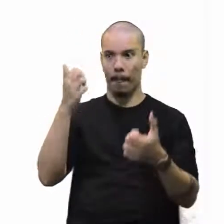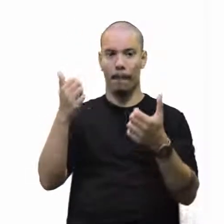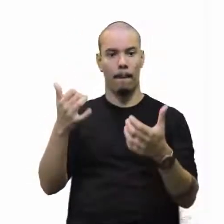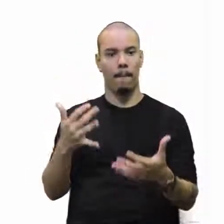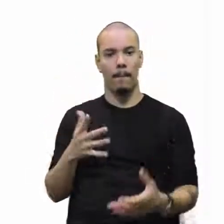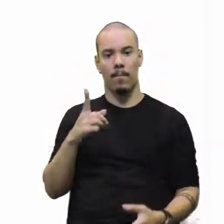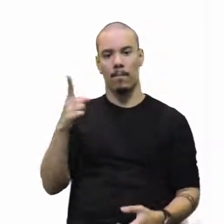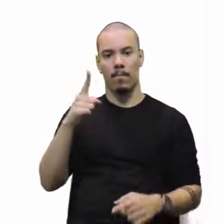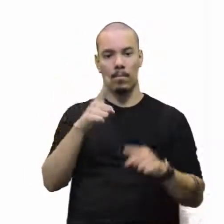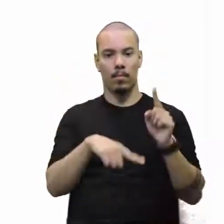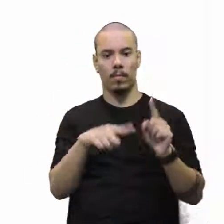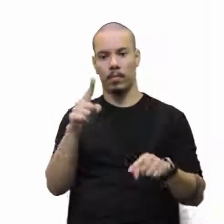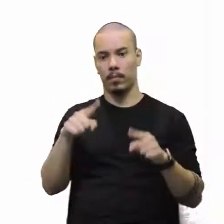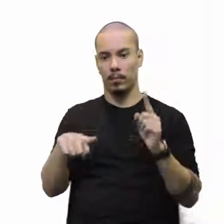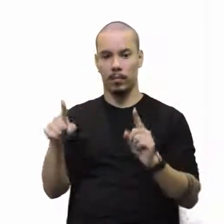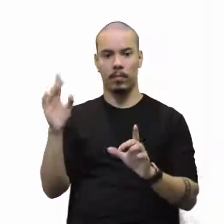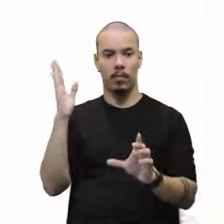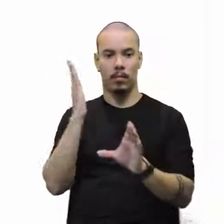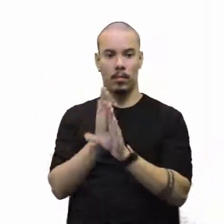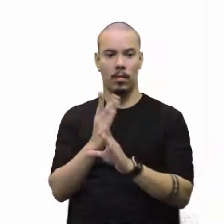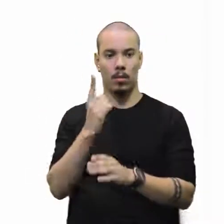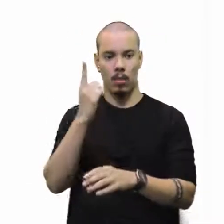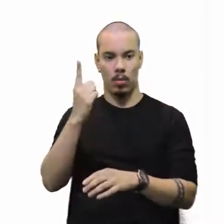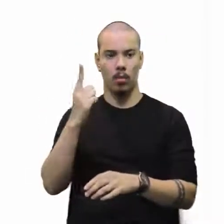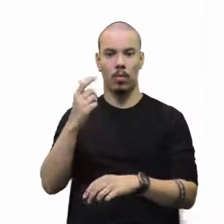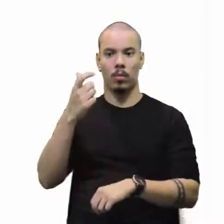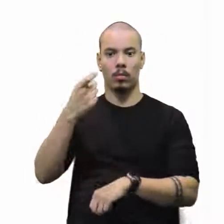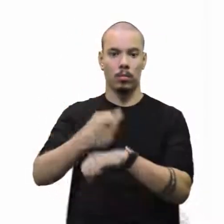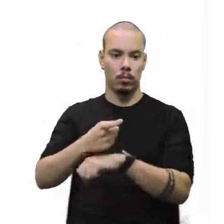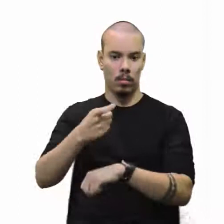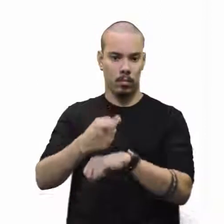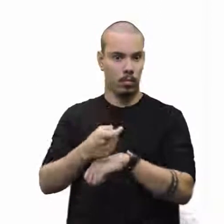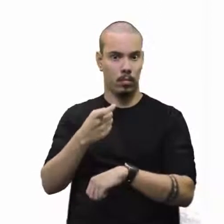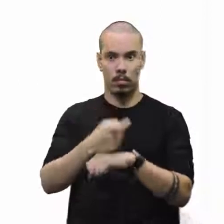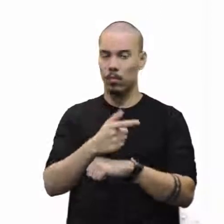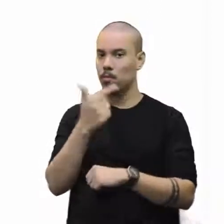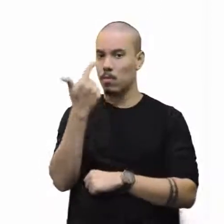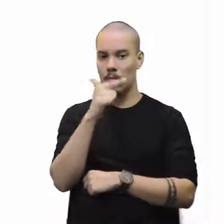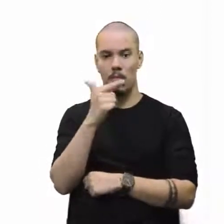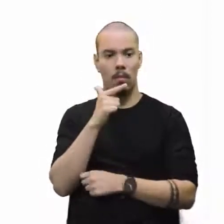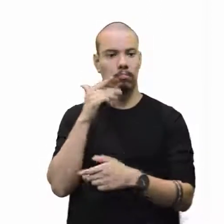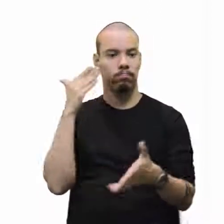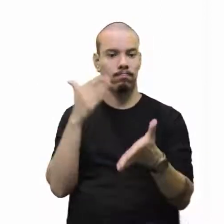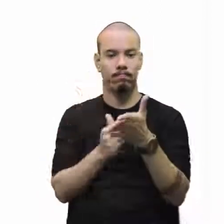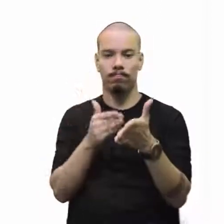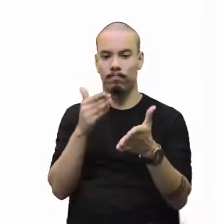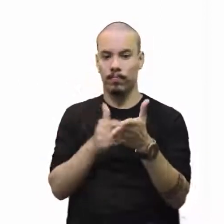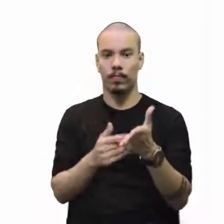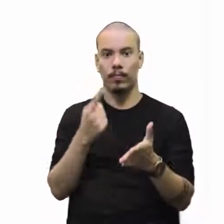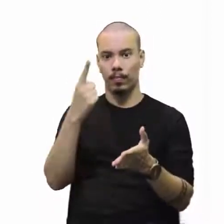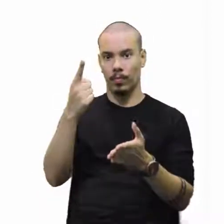magnético varia através de uma superfície sólida e não apenas delimitada por um